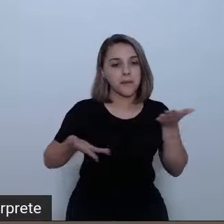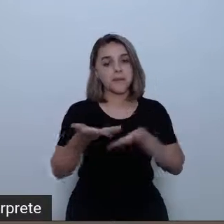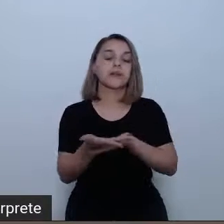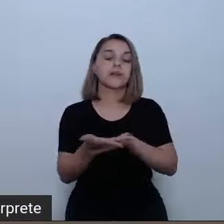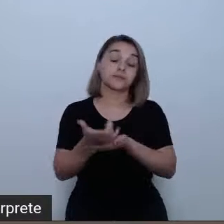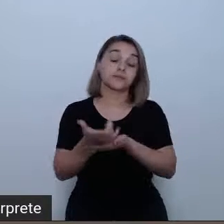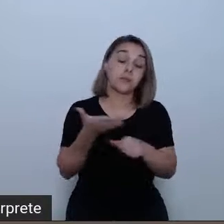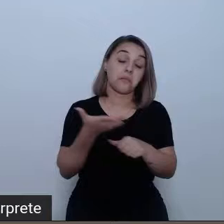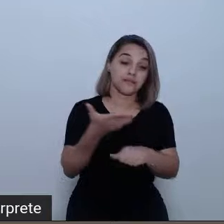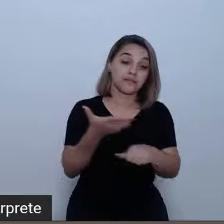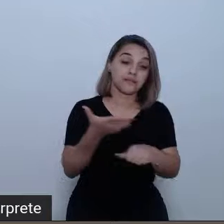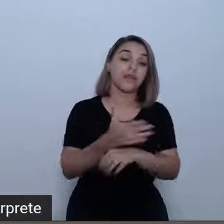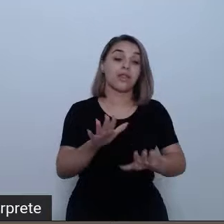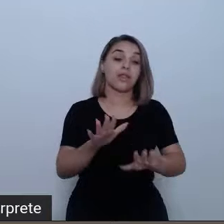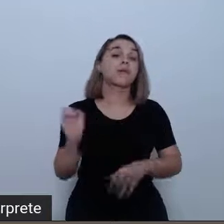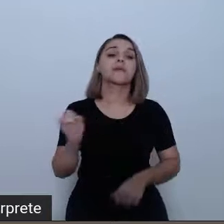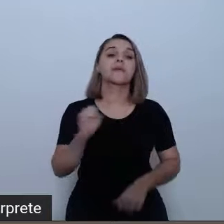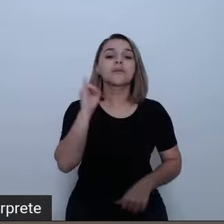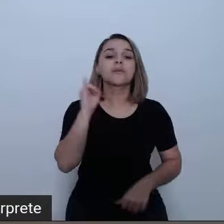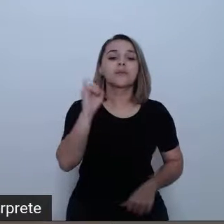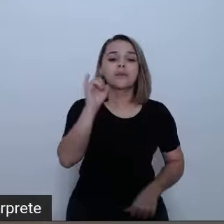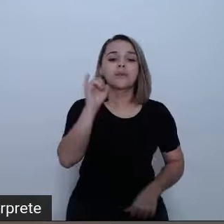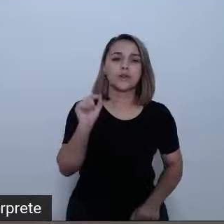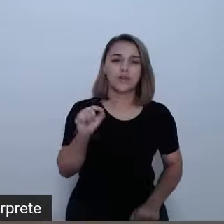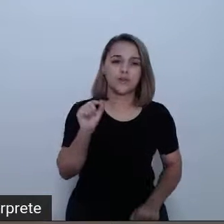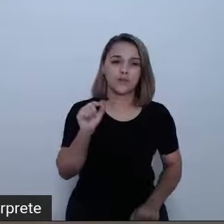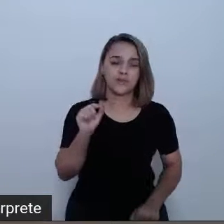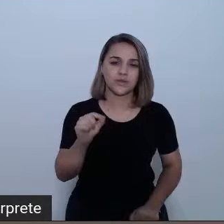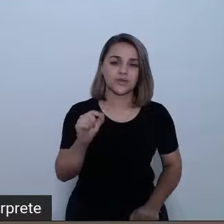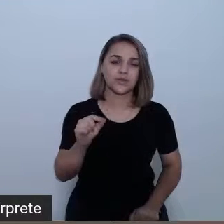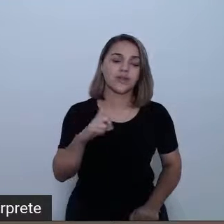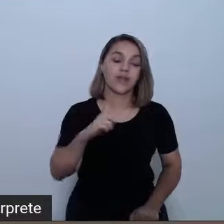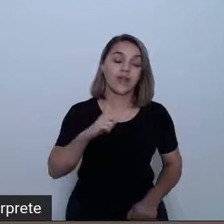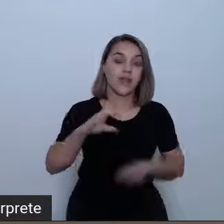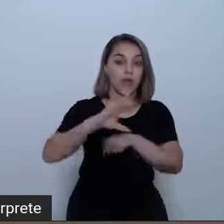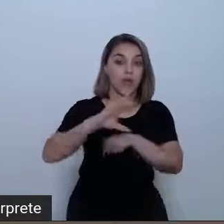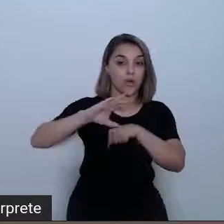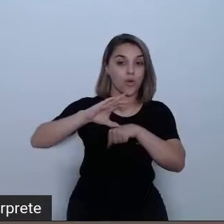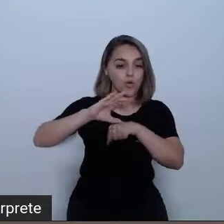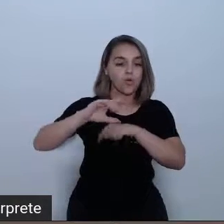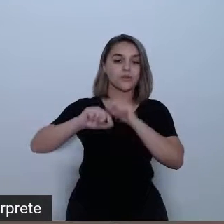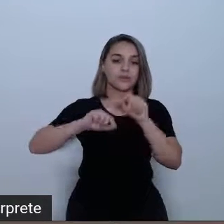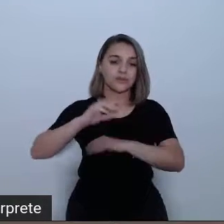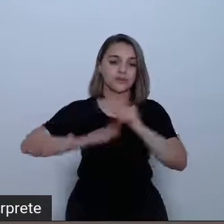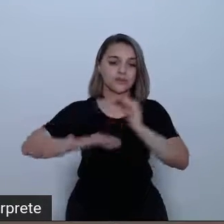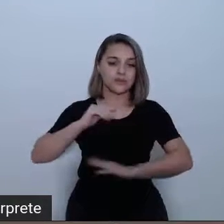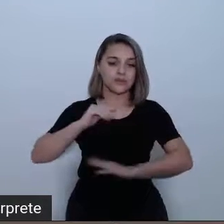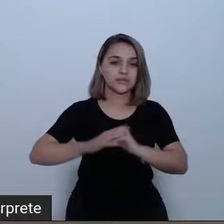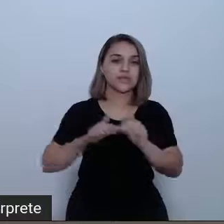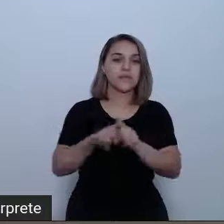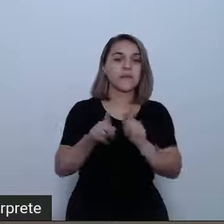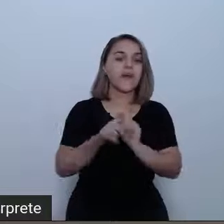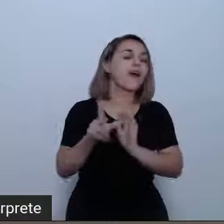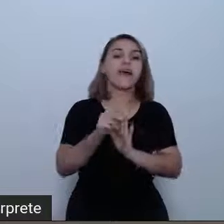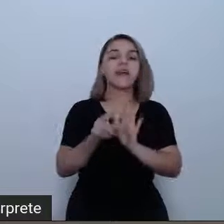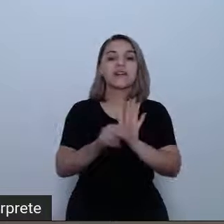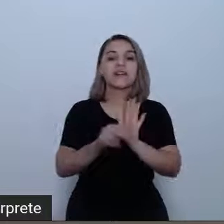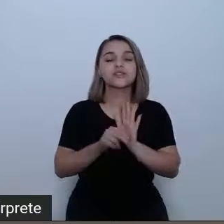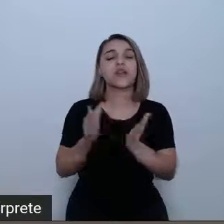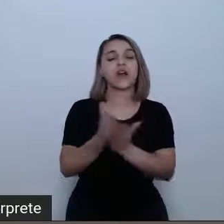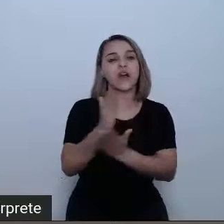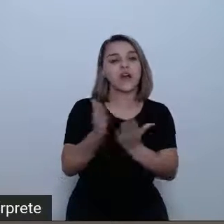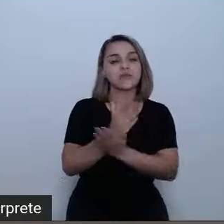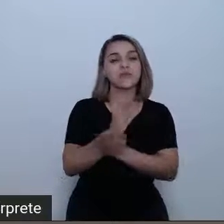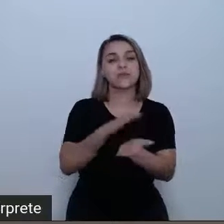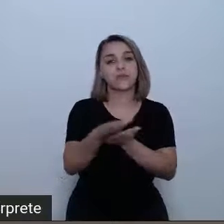é sempre. Ver a constituição dessa produção, os artigos, as revistas que eles acabaram publicando, e que, de repente,